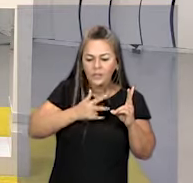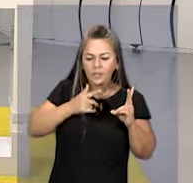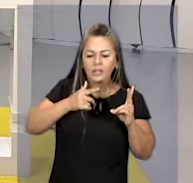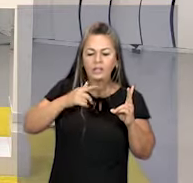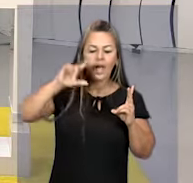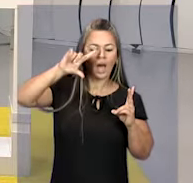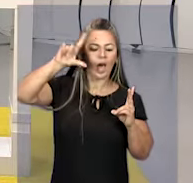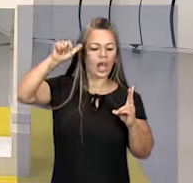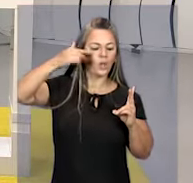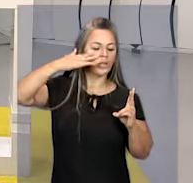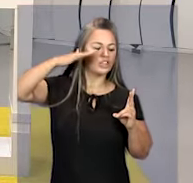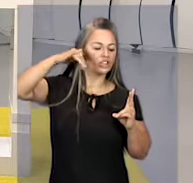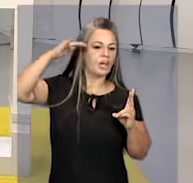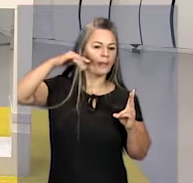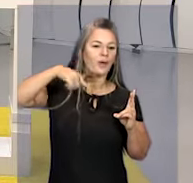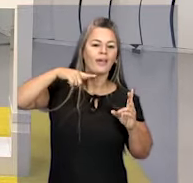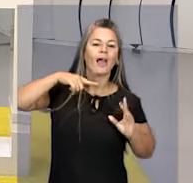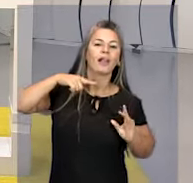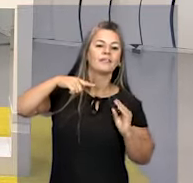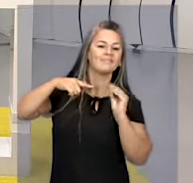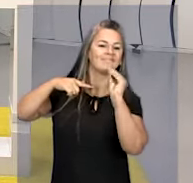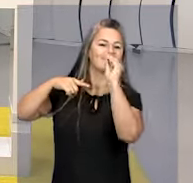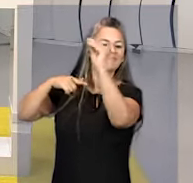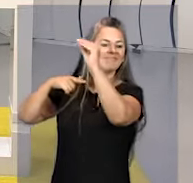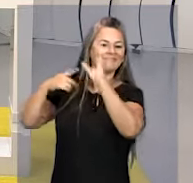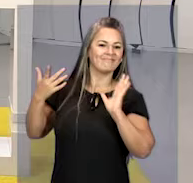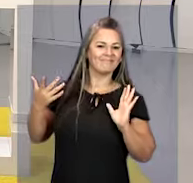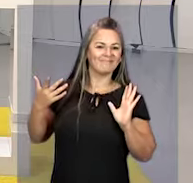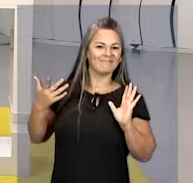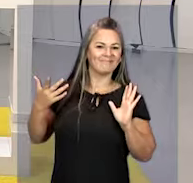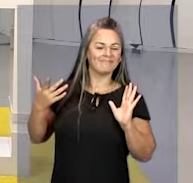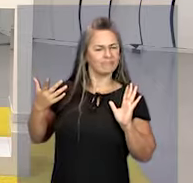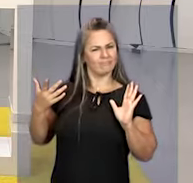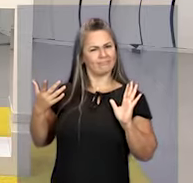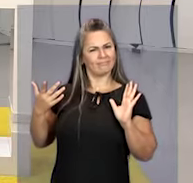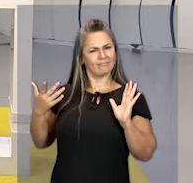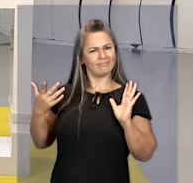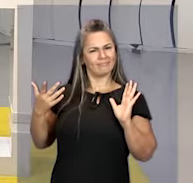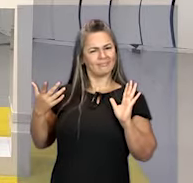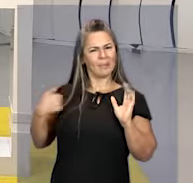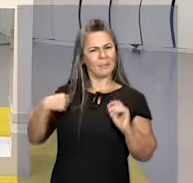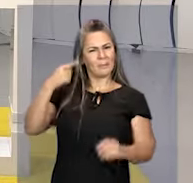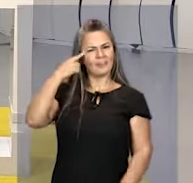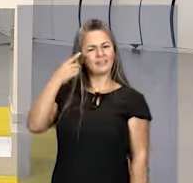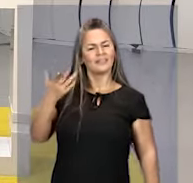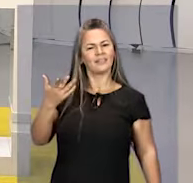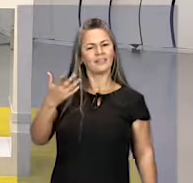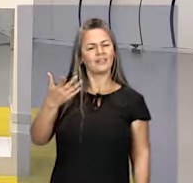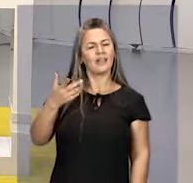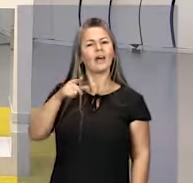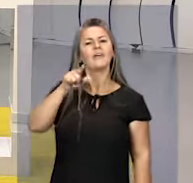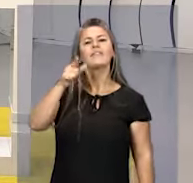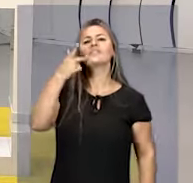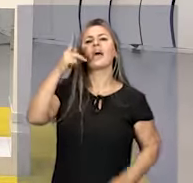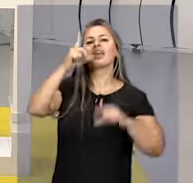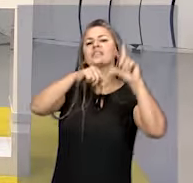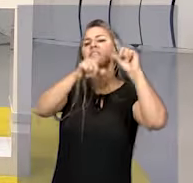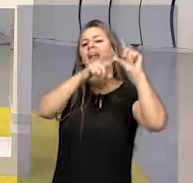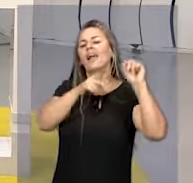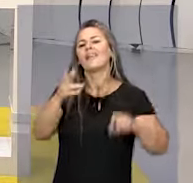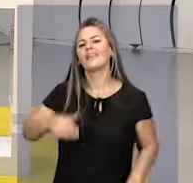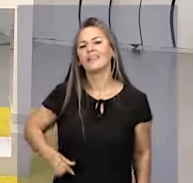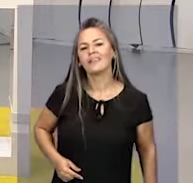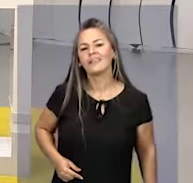céu e estar lá. Olha, quando a gente pensa na nossa cultura, alguém pergunta para você assim, de onde vieram as estrelas? Aí